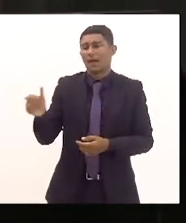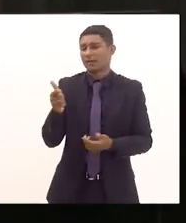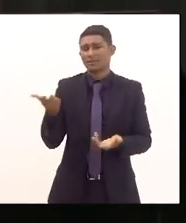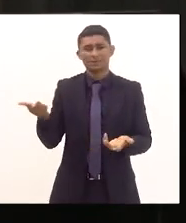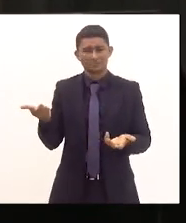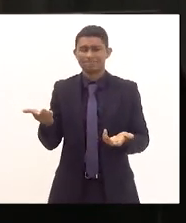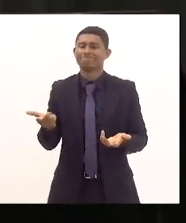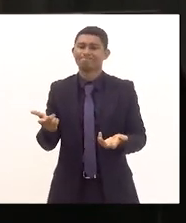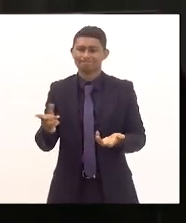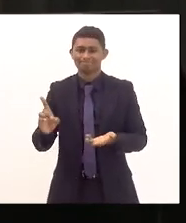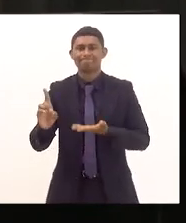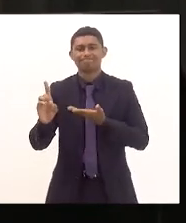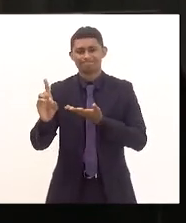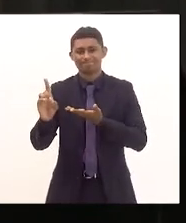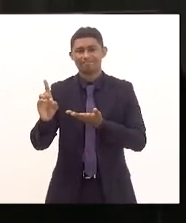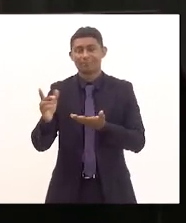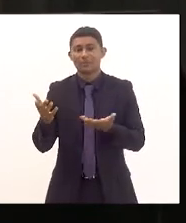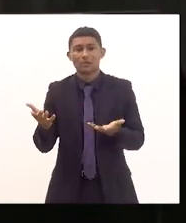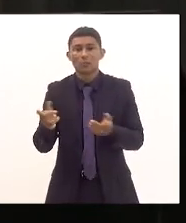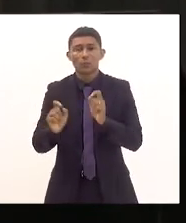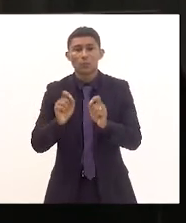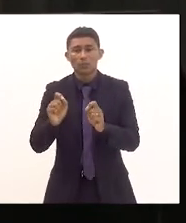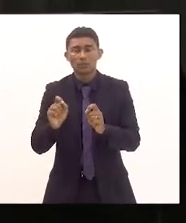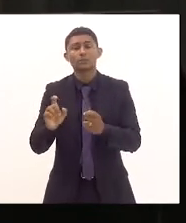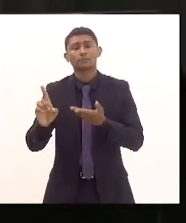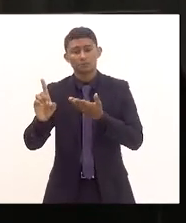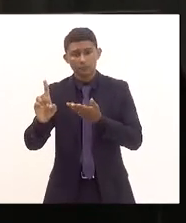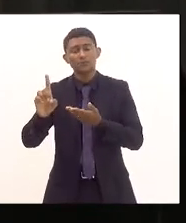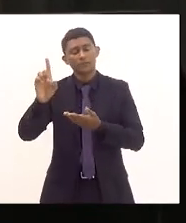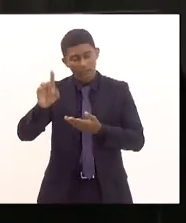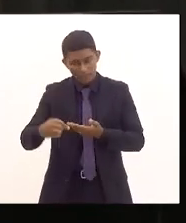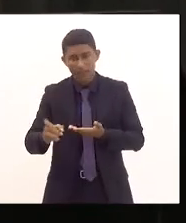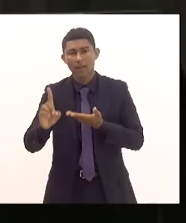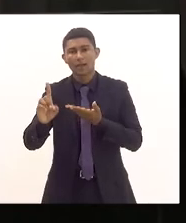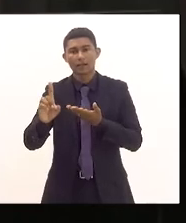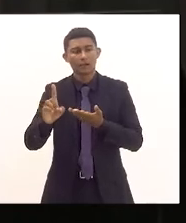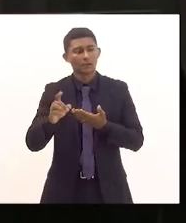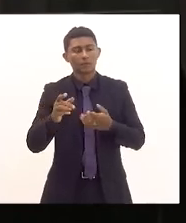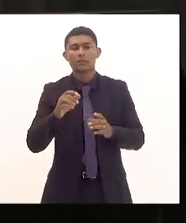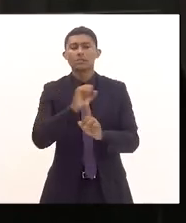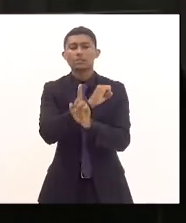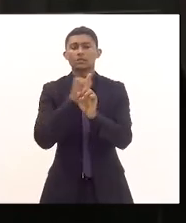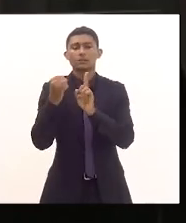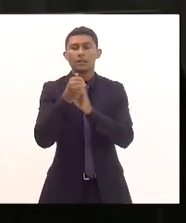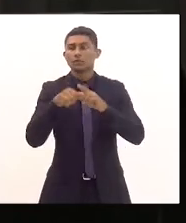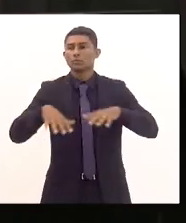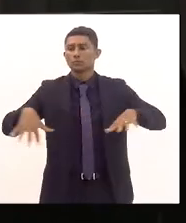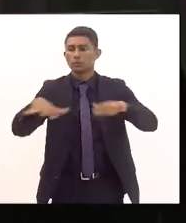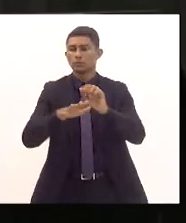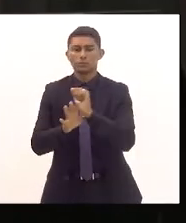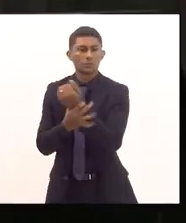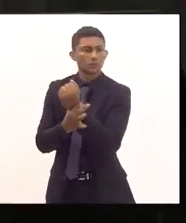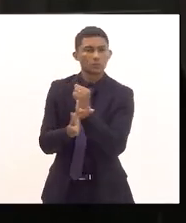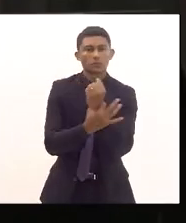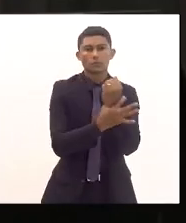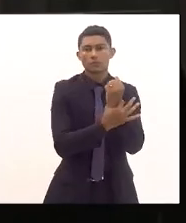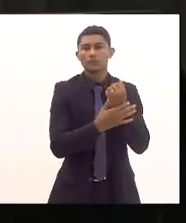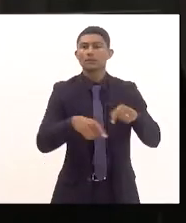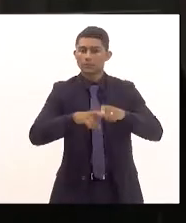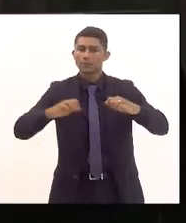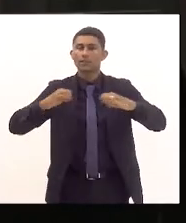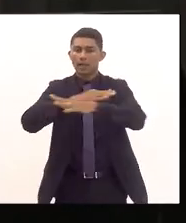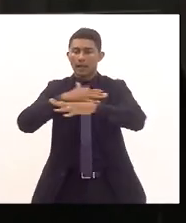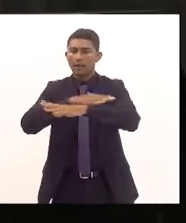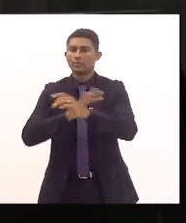preponderante que podem nesse momento que é resguardar e comunidade EA segurança pública da cidade